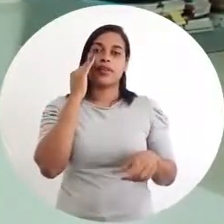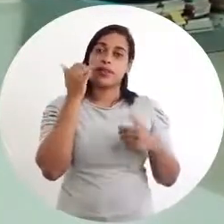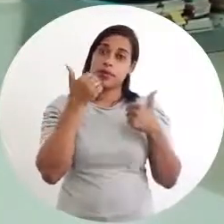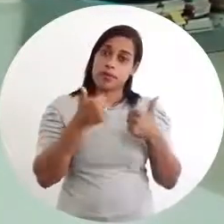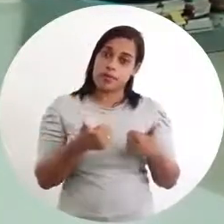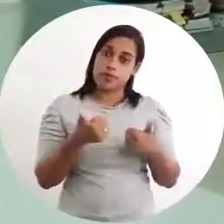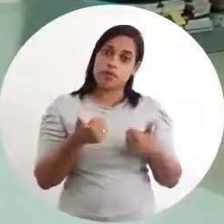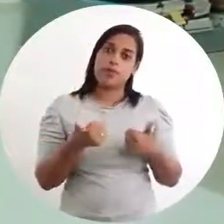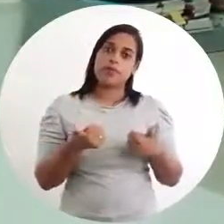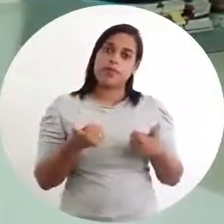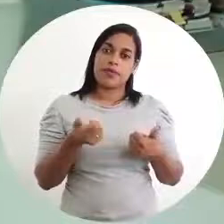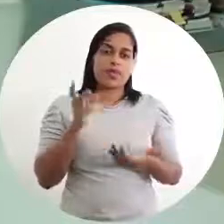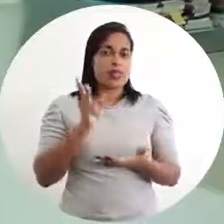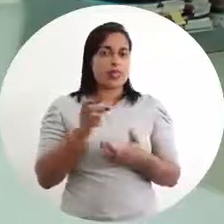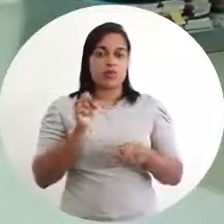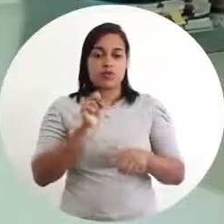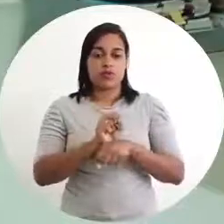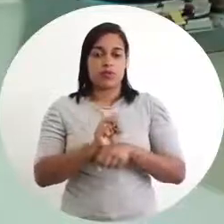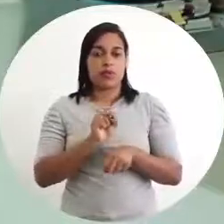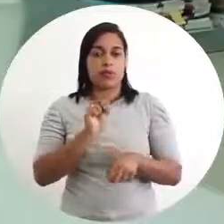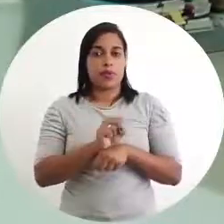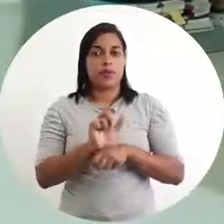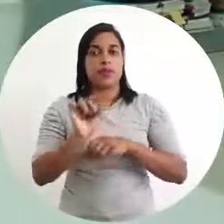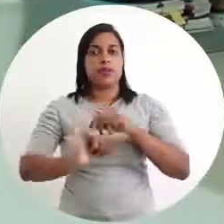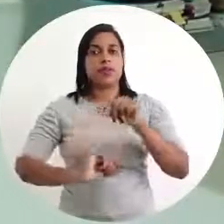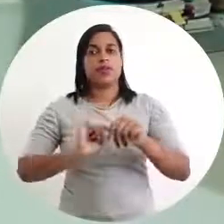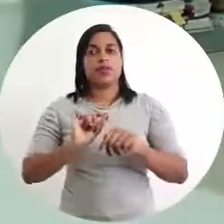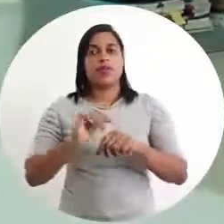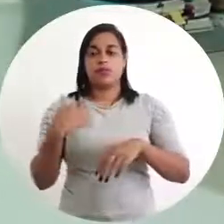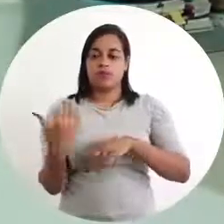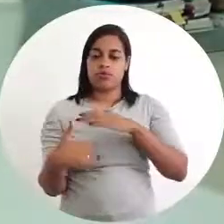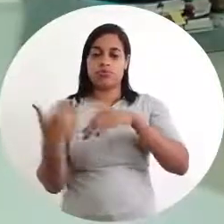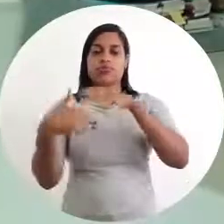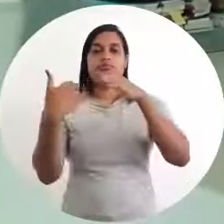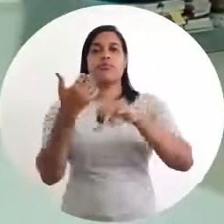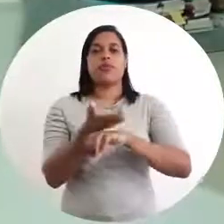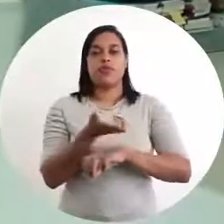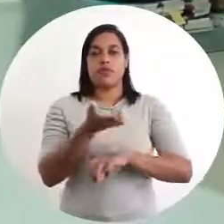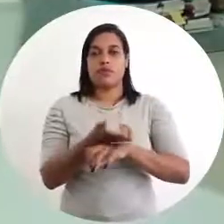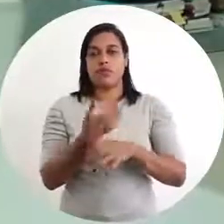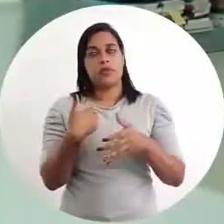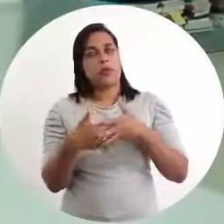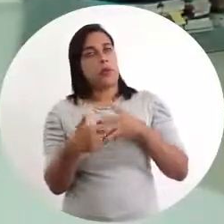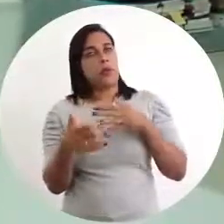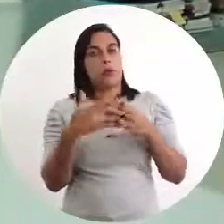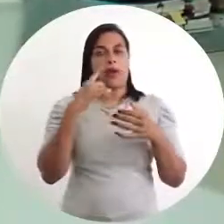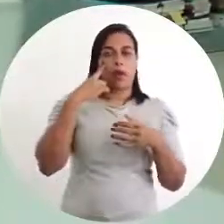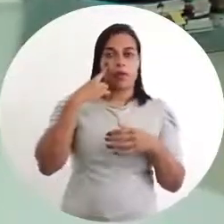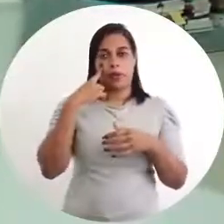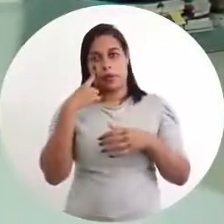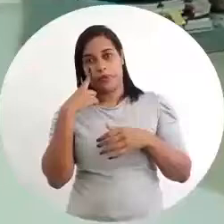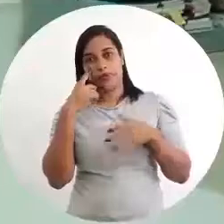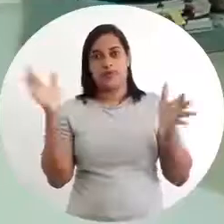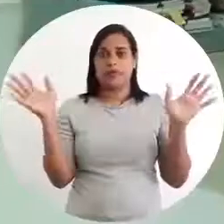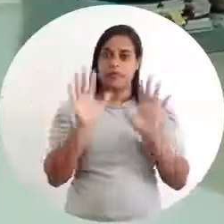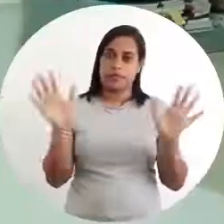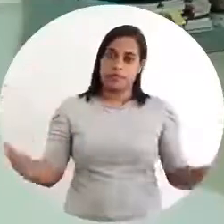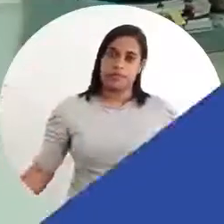e fico no aguardo do desenvolvimento da matéria para qualquer esclarecimento. Forte abraço a todo